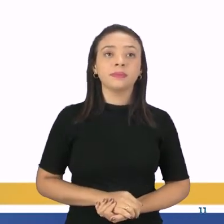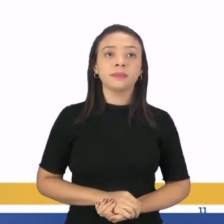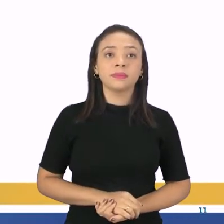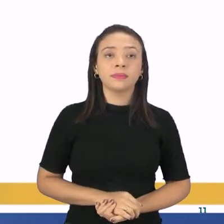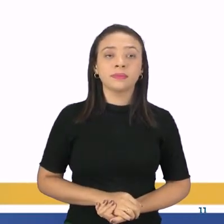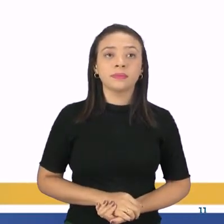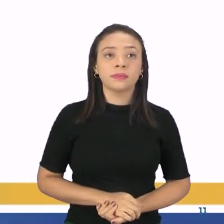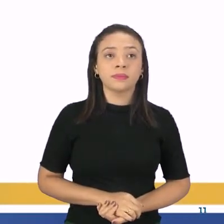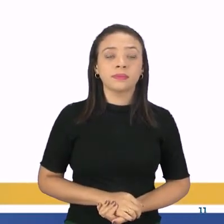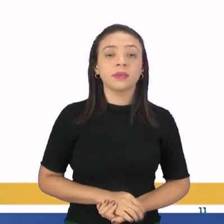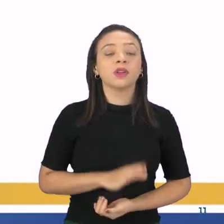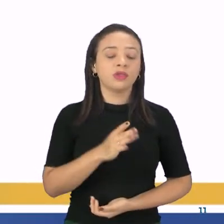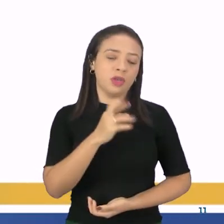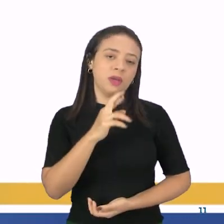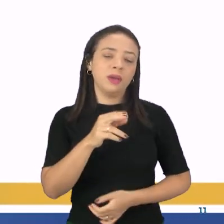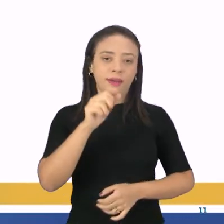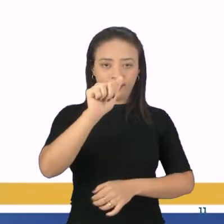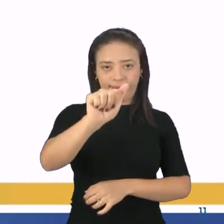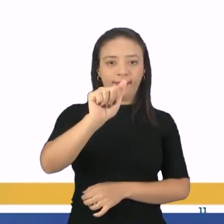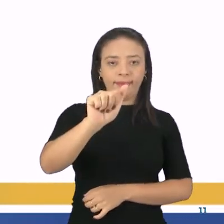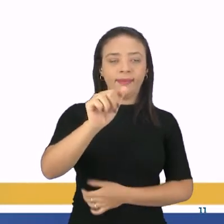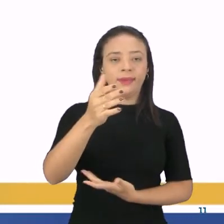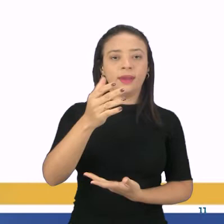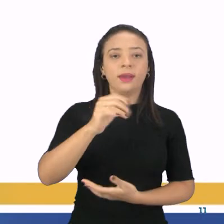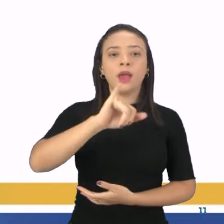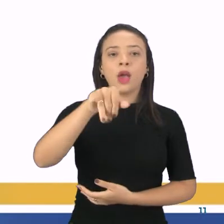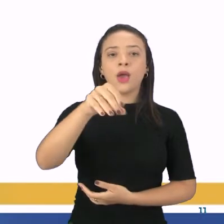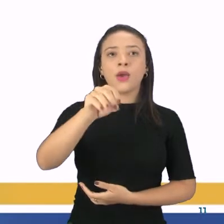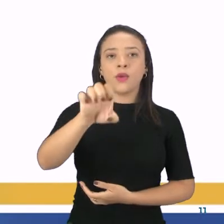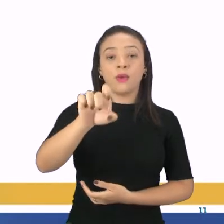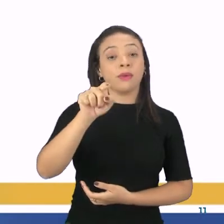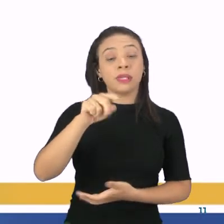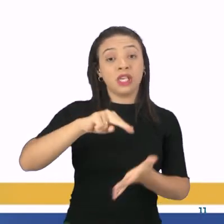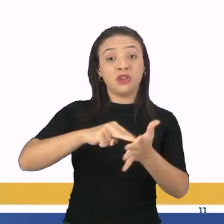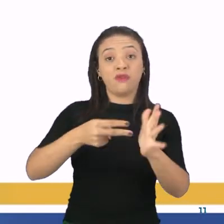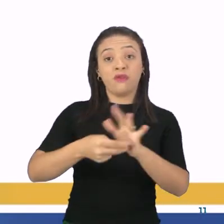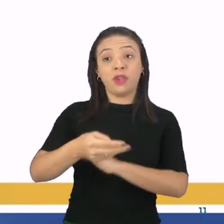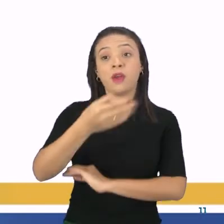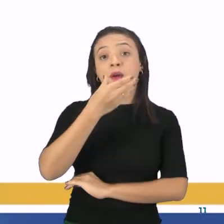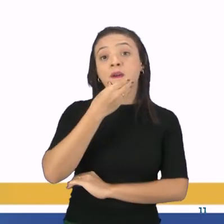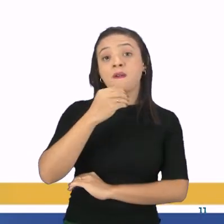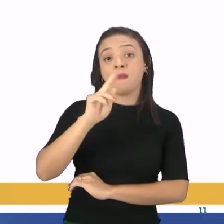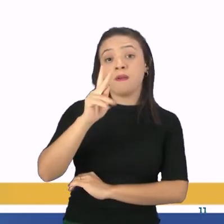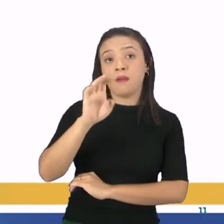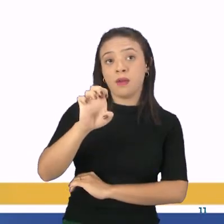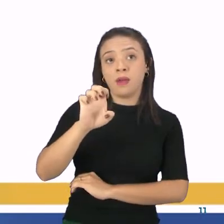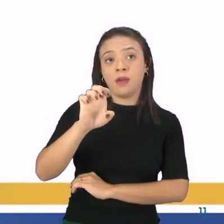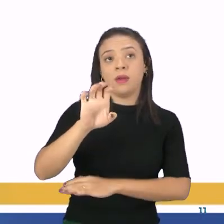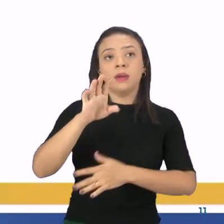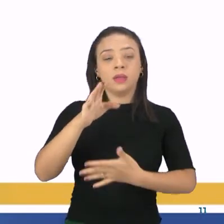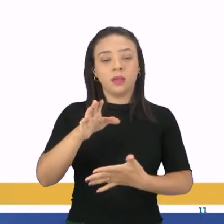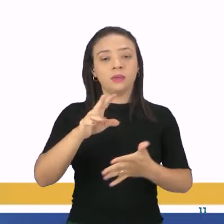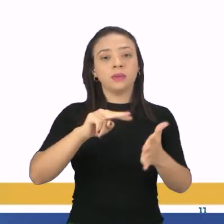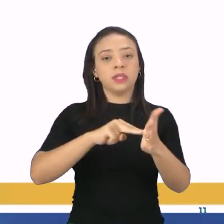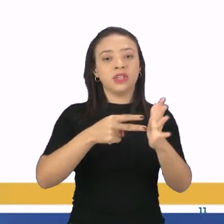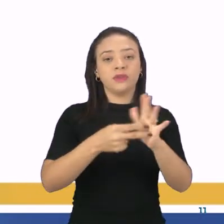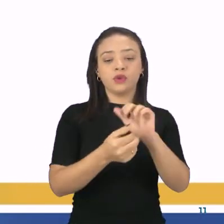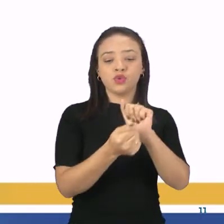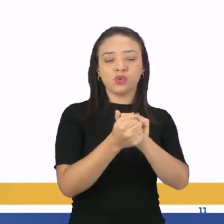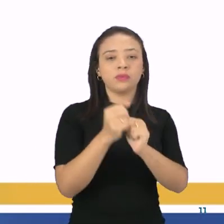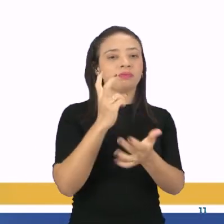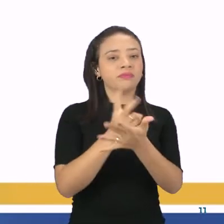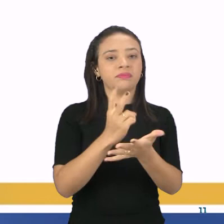tinha dado para vocês a resposta, né? Joe é he e para he a gente conjuga o verbo to be como is. Então,